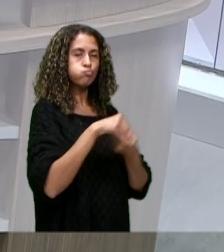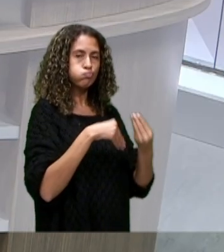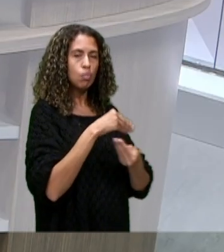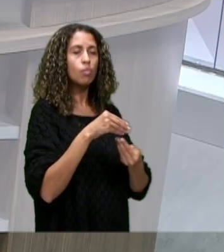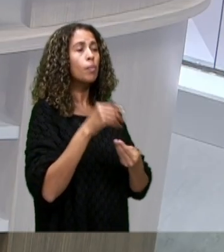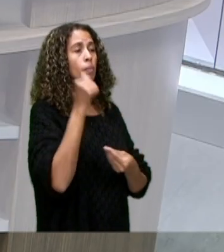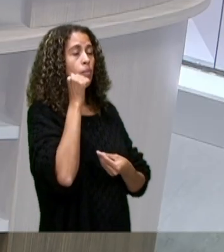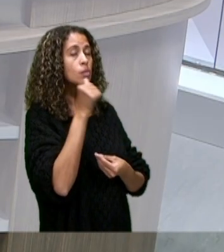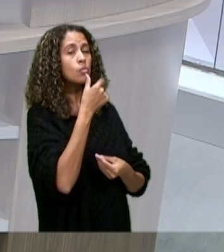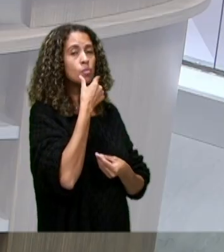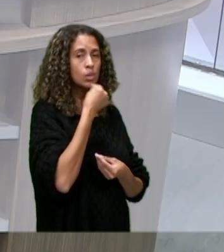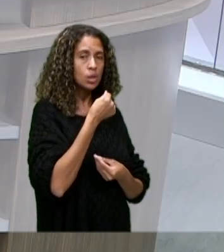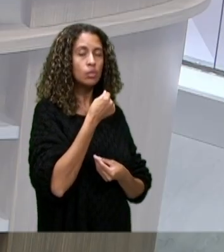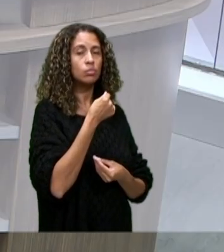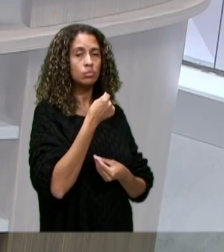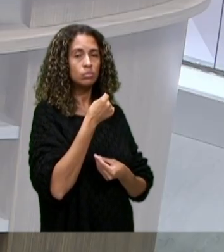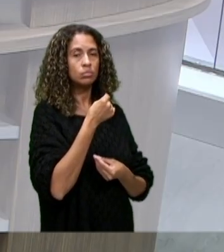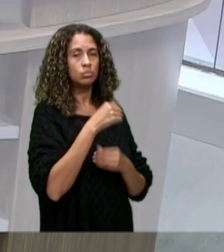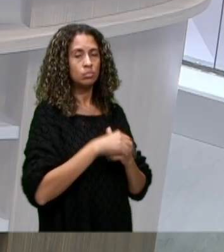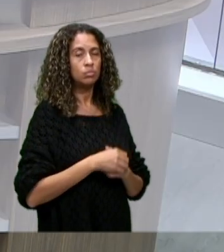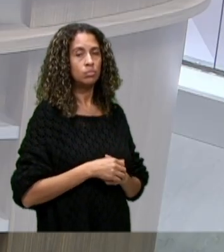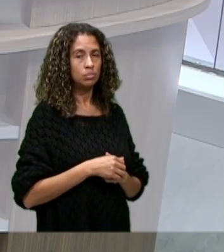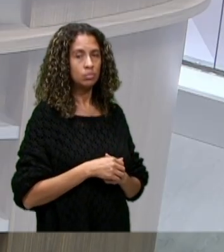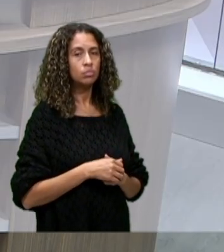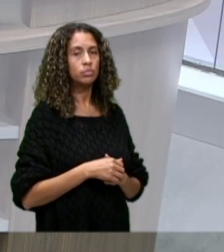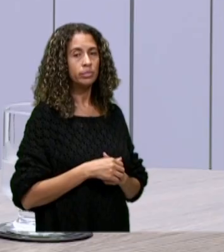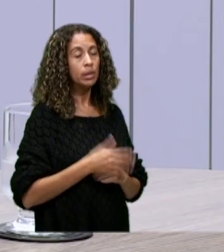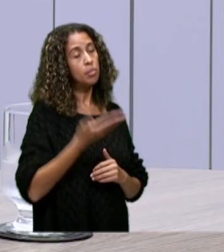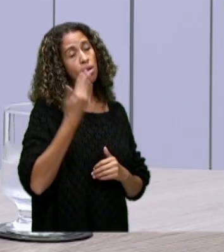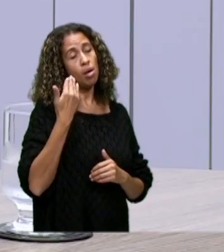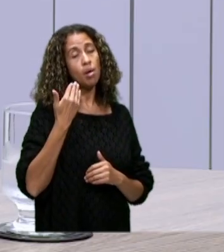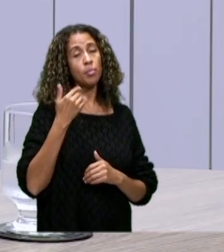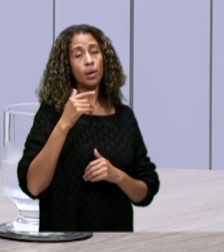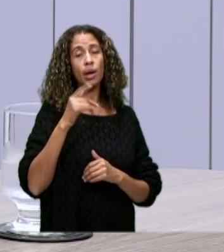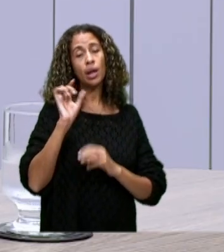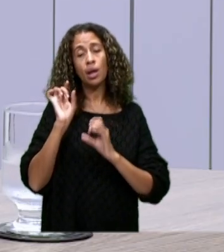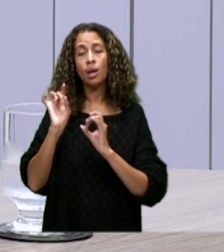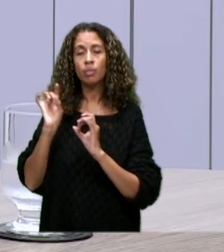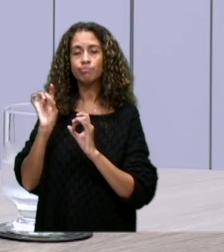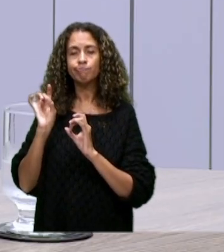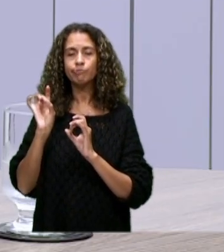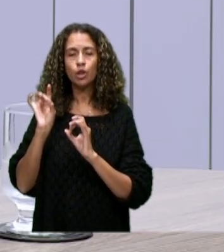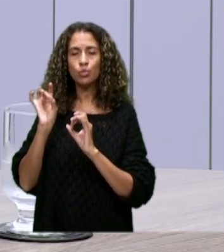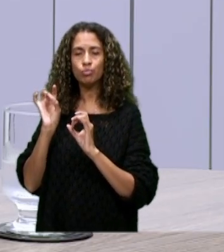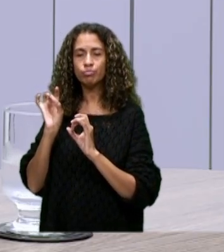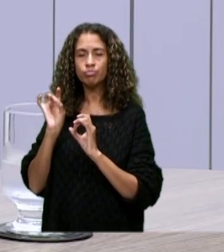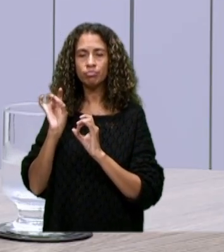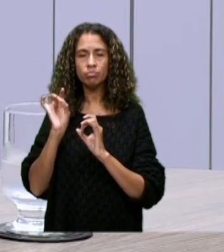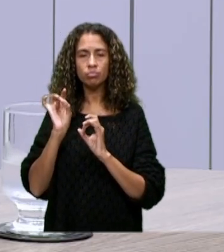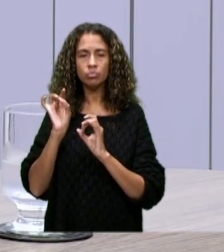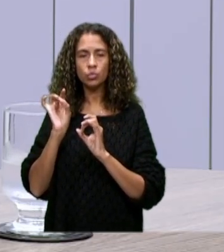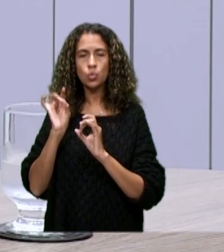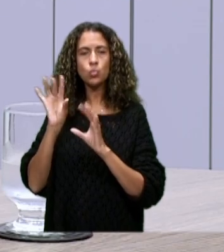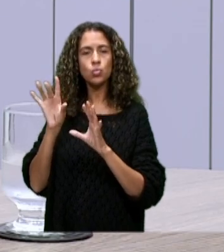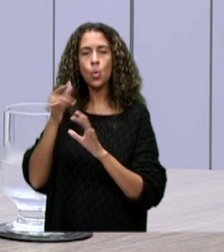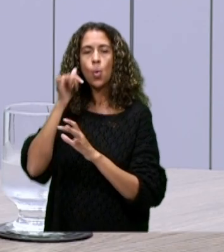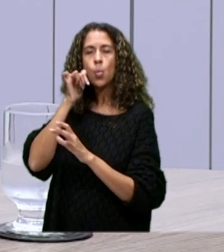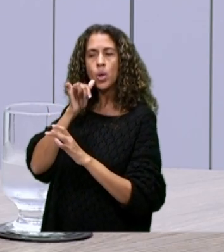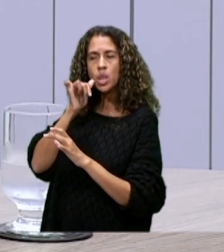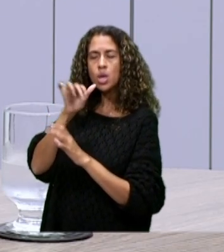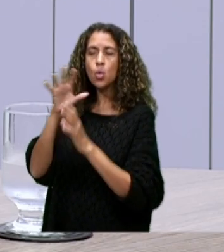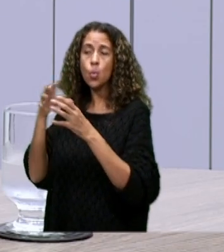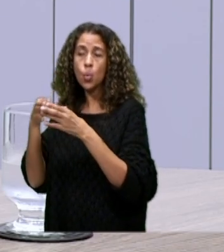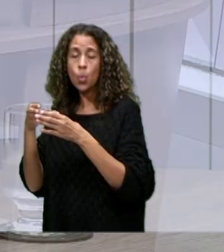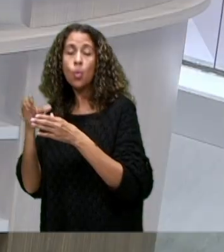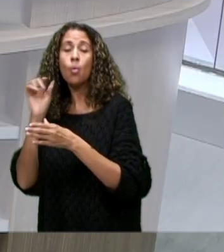meninos e meninas. Na minha época, as meninas eram o grupo das meninas e os meninos tinham os seus grupos que não tinham meninas. Não